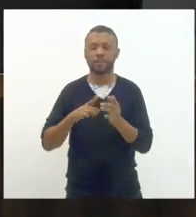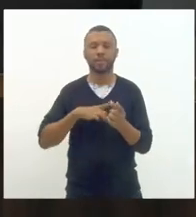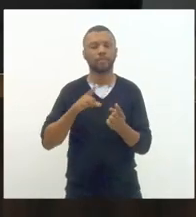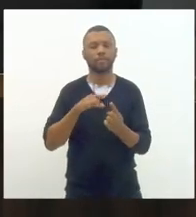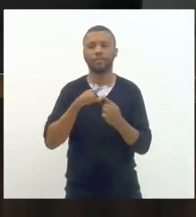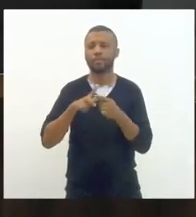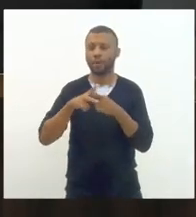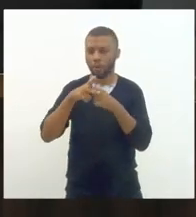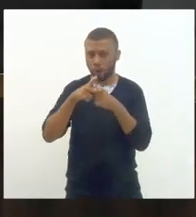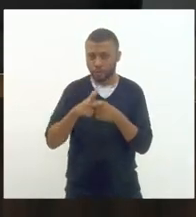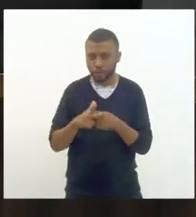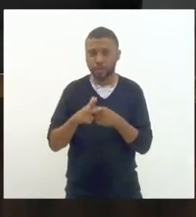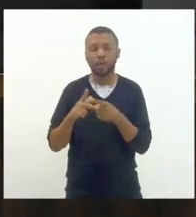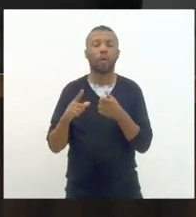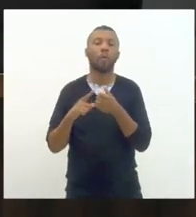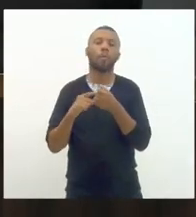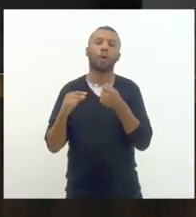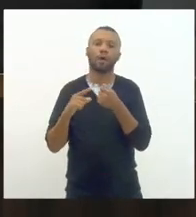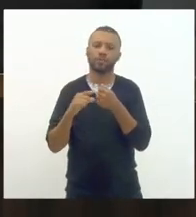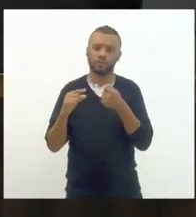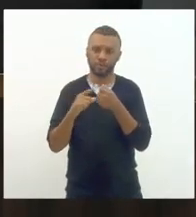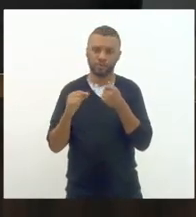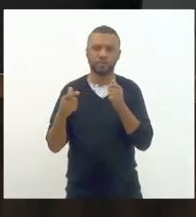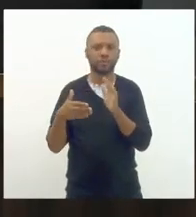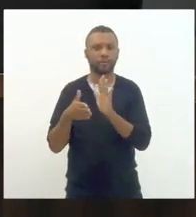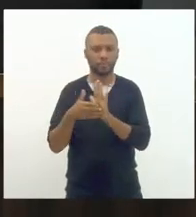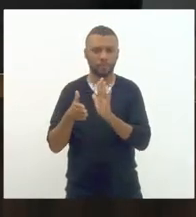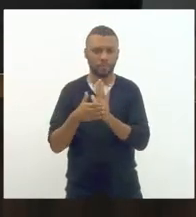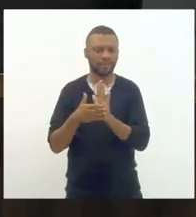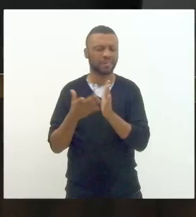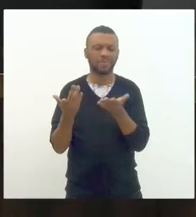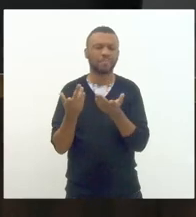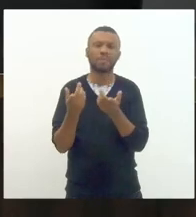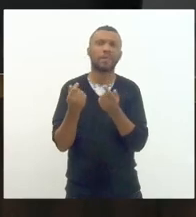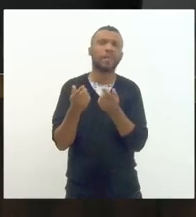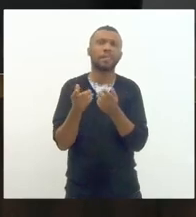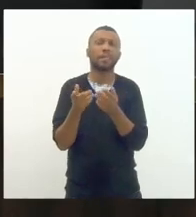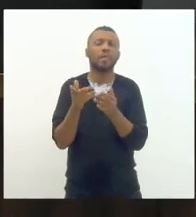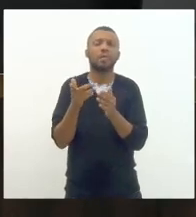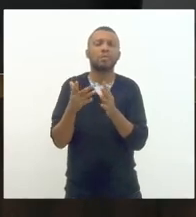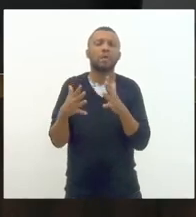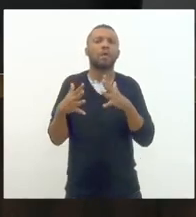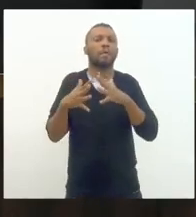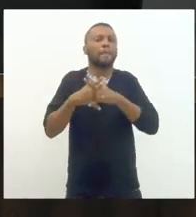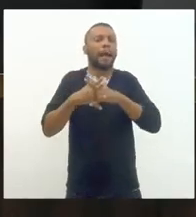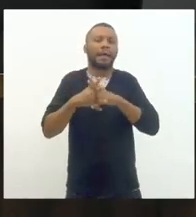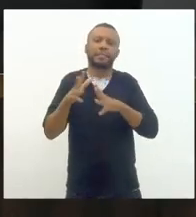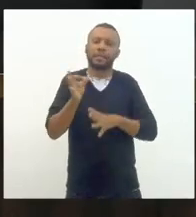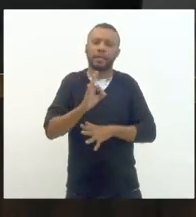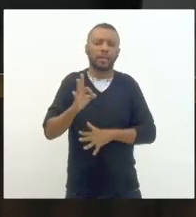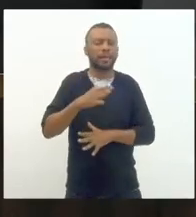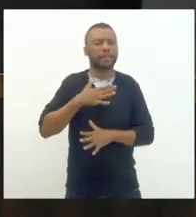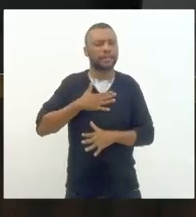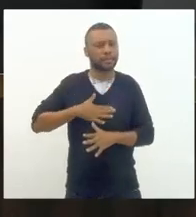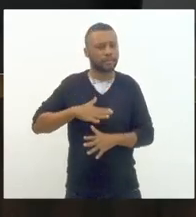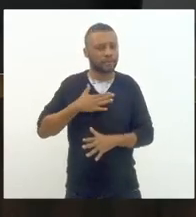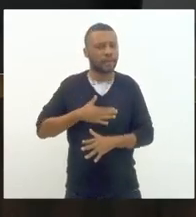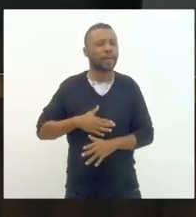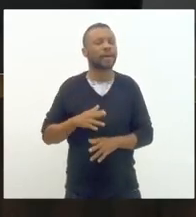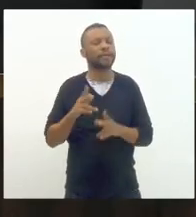de corrigir um artigo da proposta. Então, nada demais, tá bom? Tranquilidade,